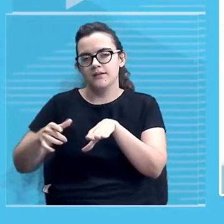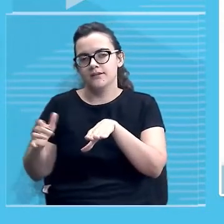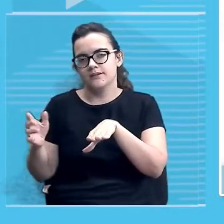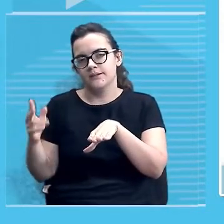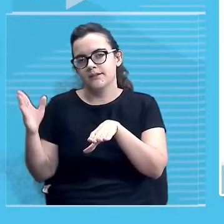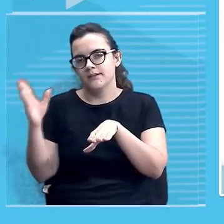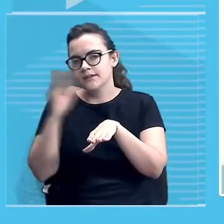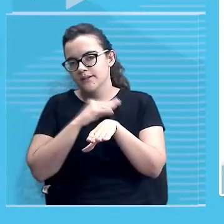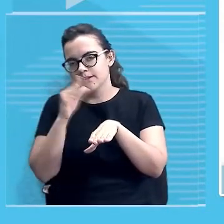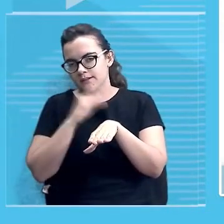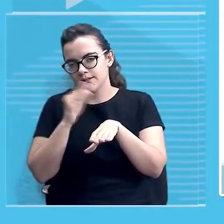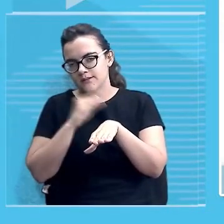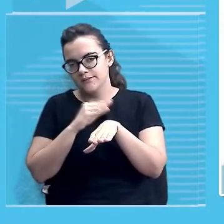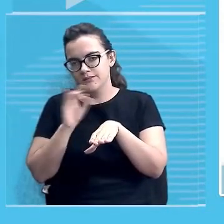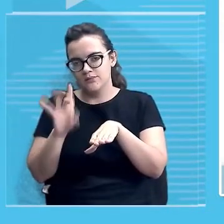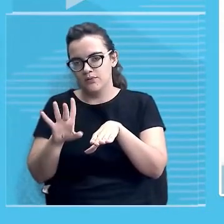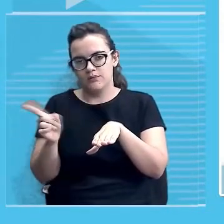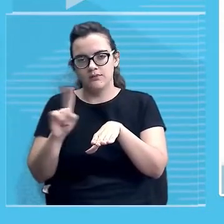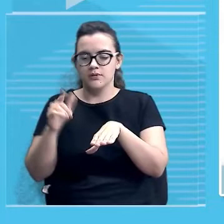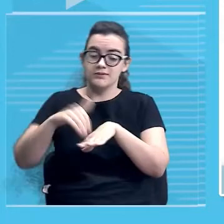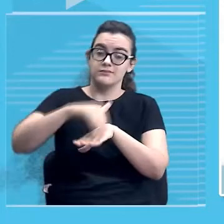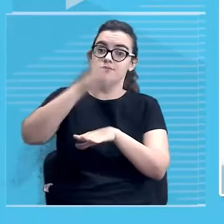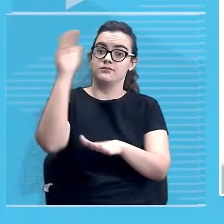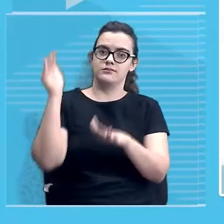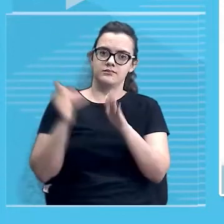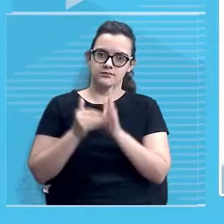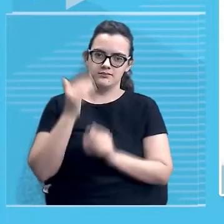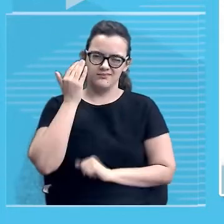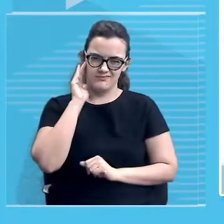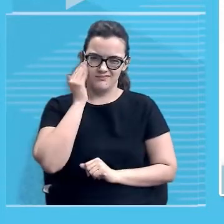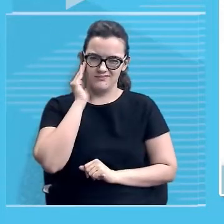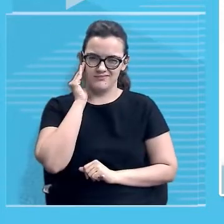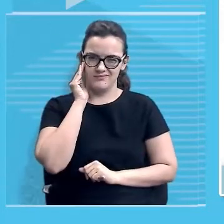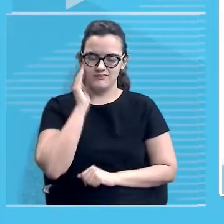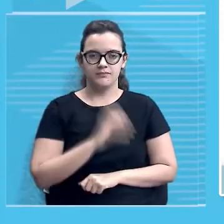ela será igual à quantidade de calor,